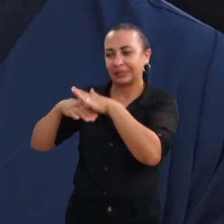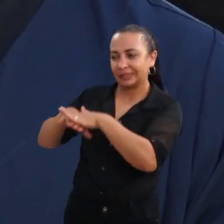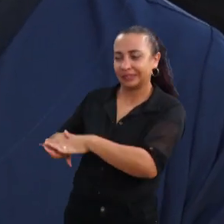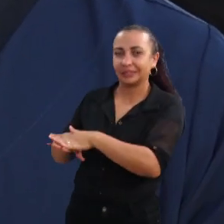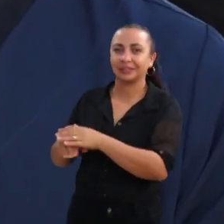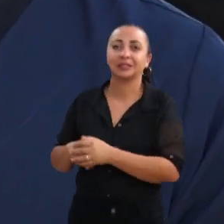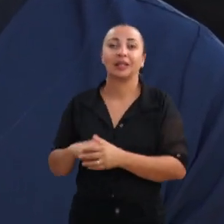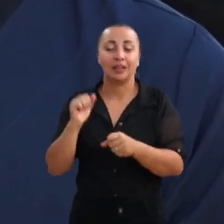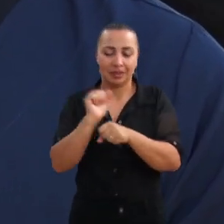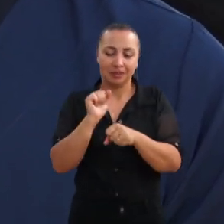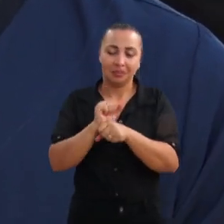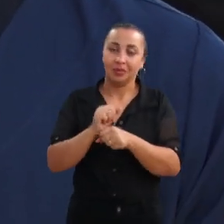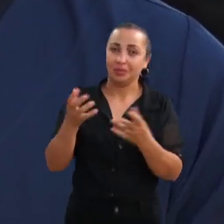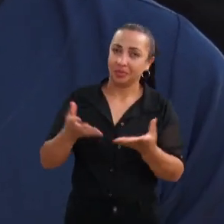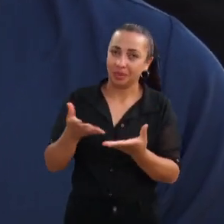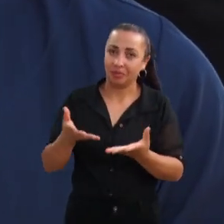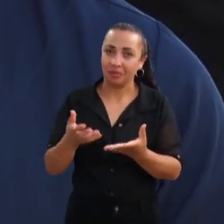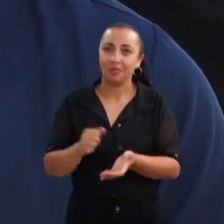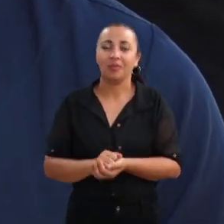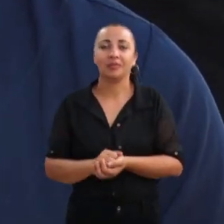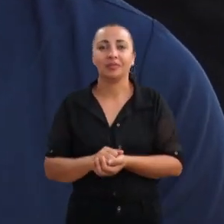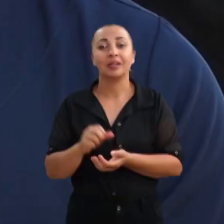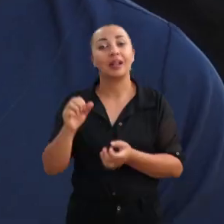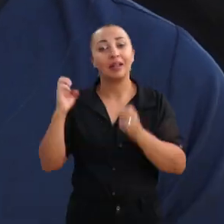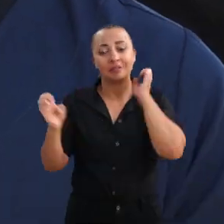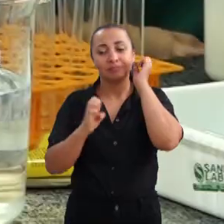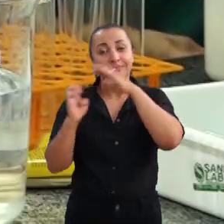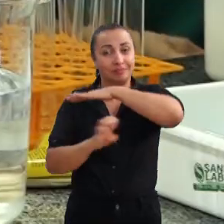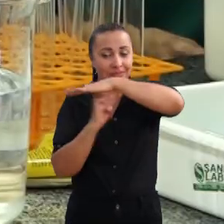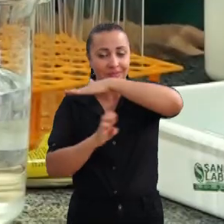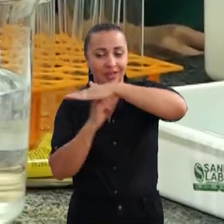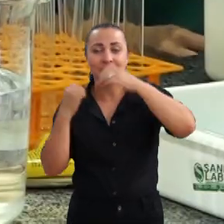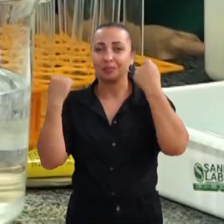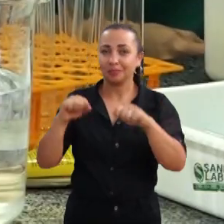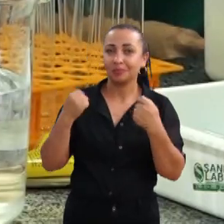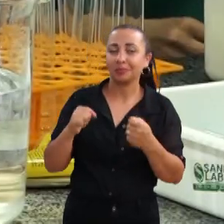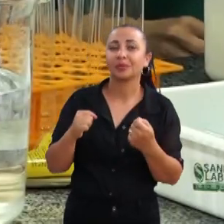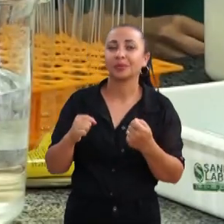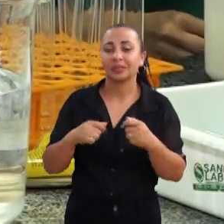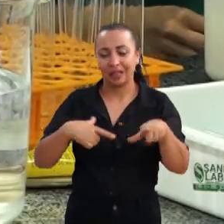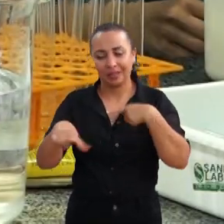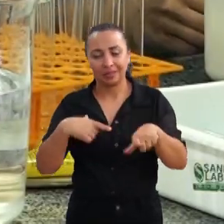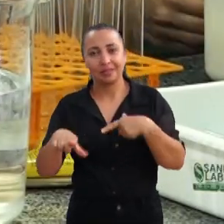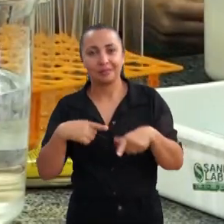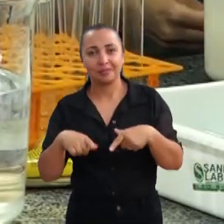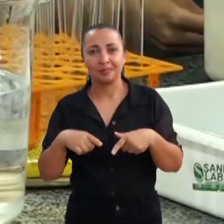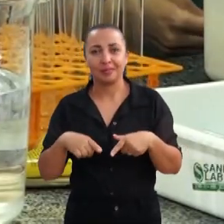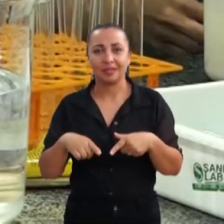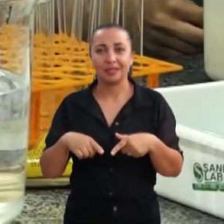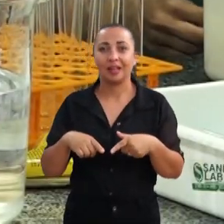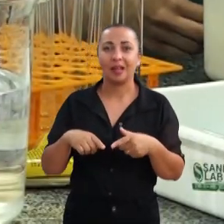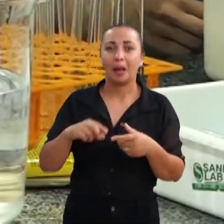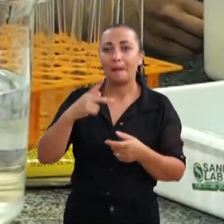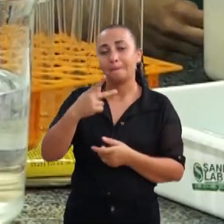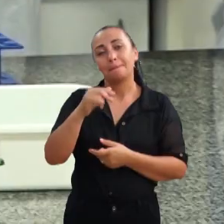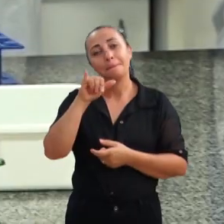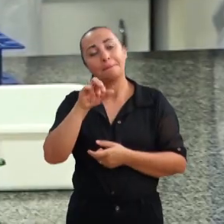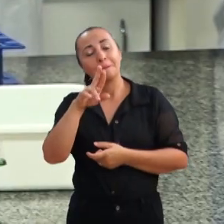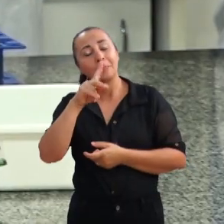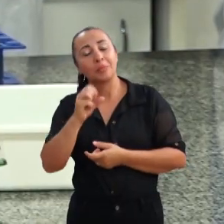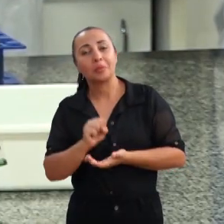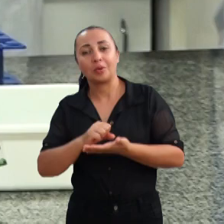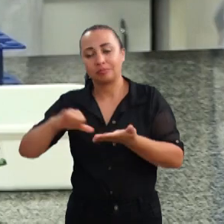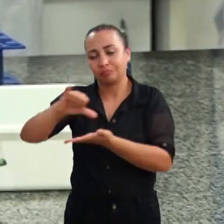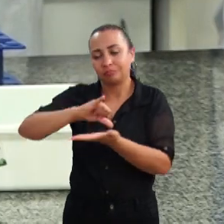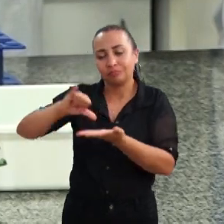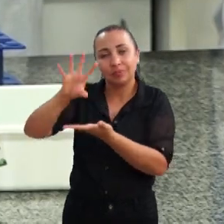patente. E esperamos, nesse momento, que empresas possam trabalhar com esse extrato pirolenhoso e